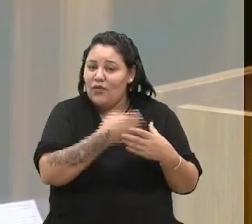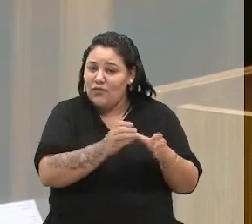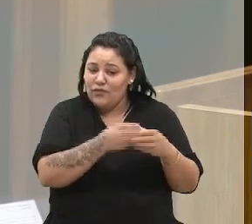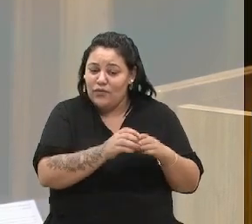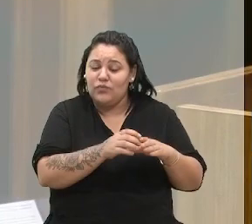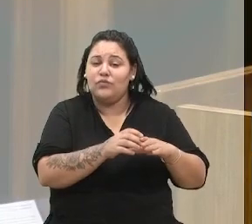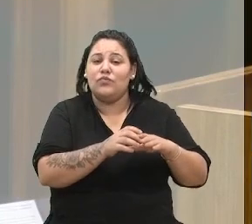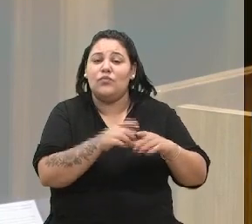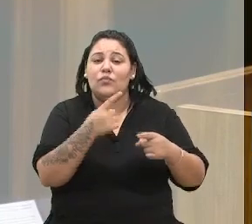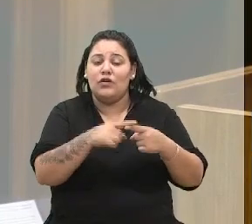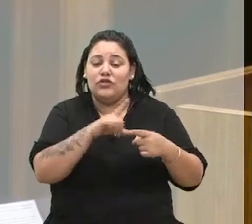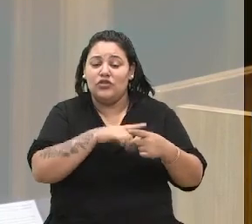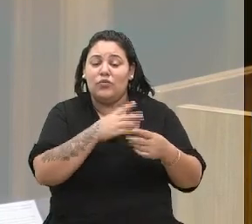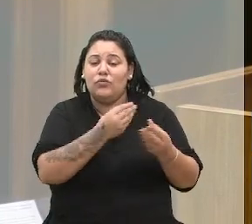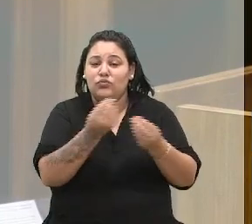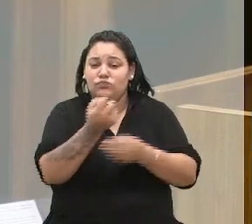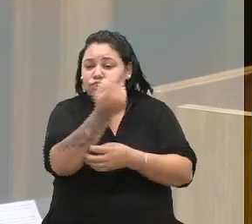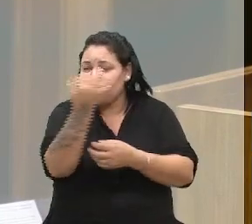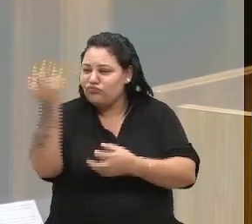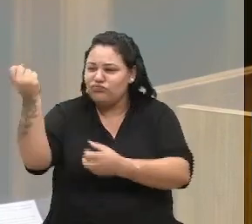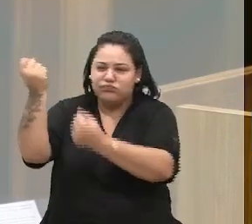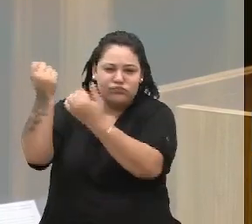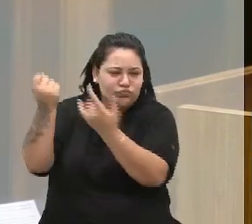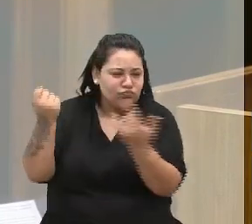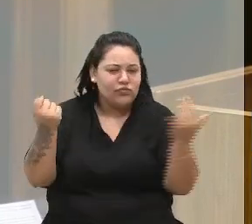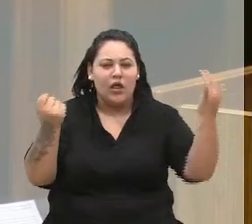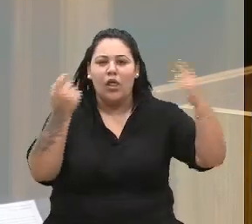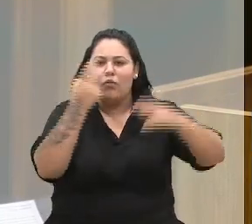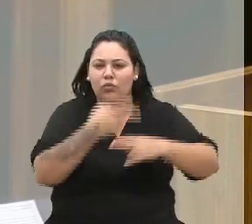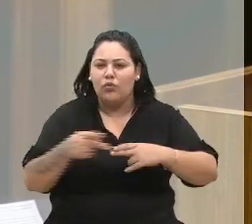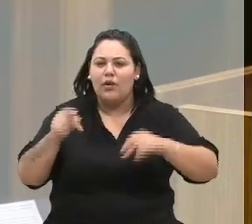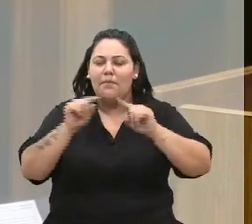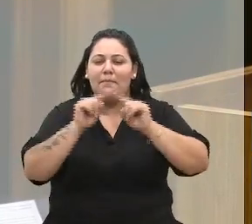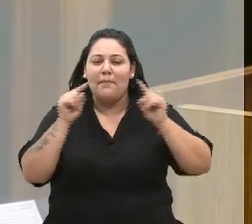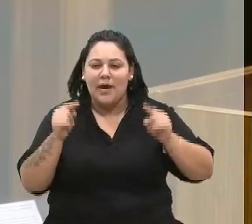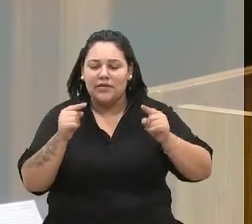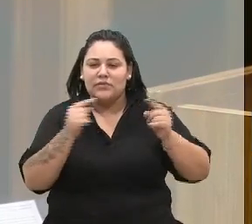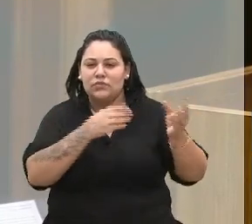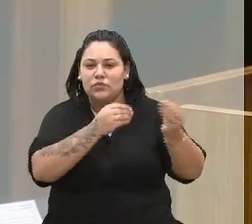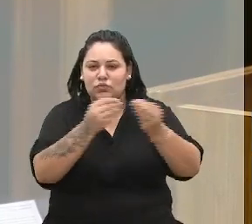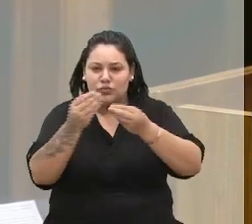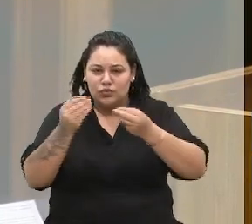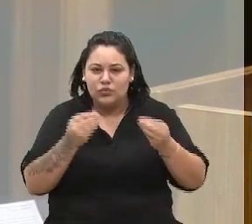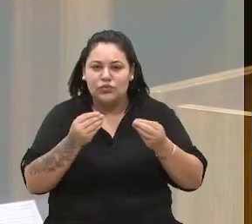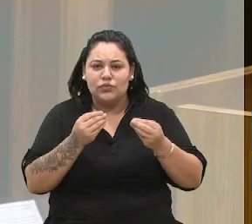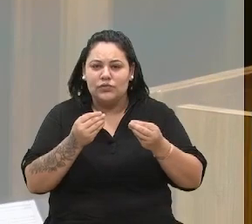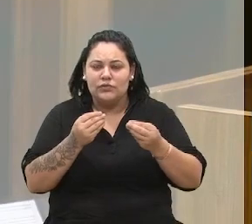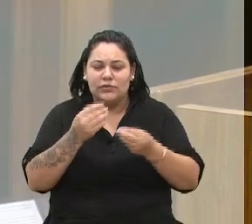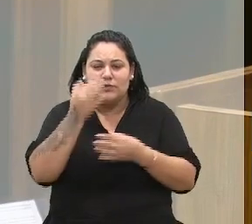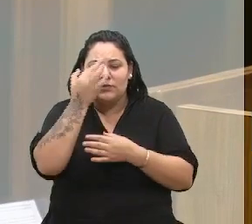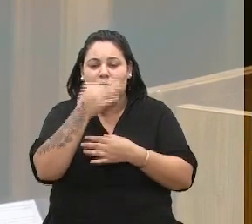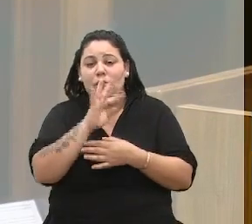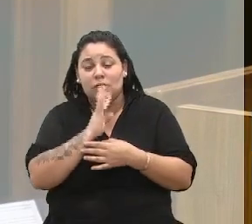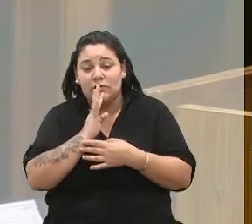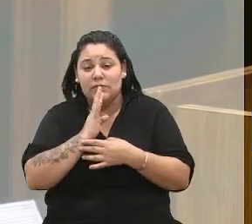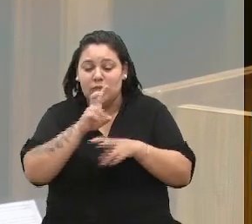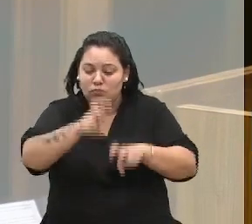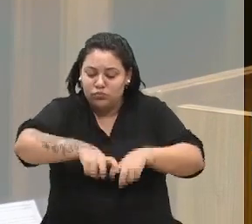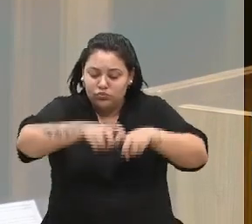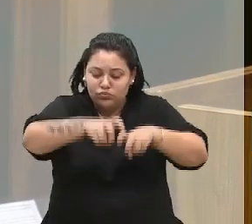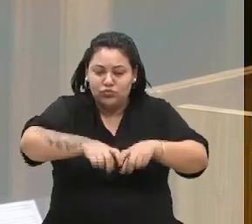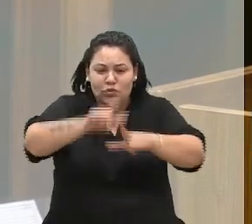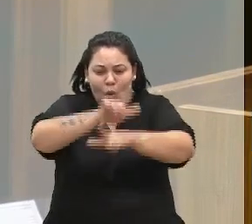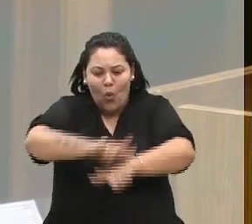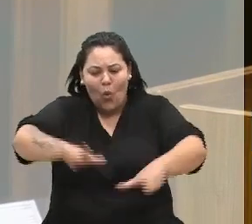mata virgem. No entanto, com bastante celeridade, o mato foi aberto, as primeiras lavouras e